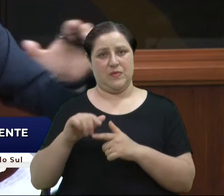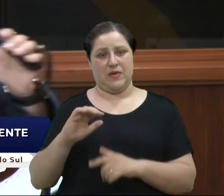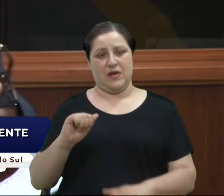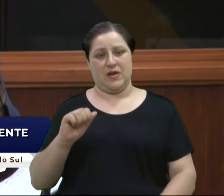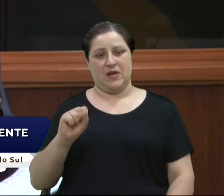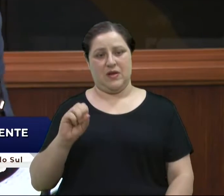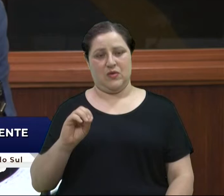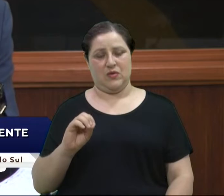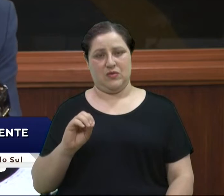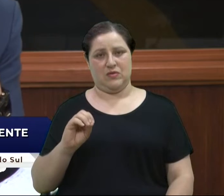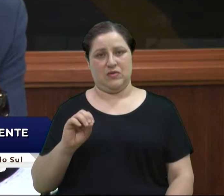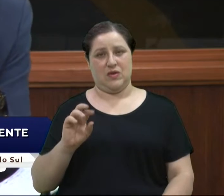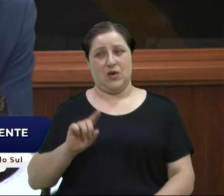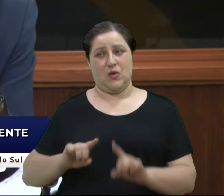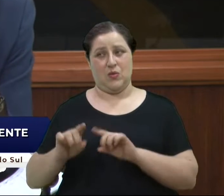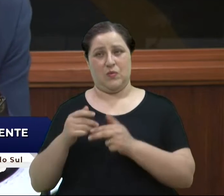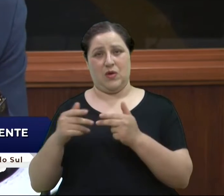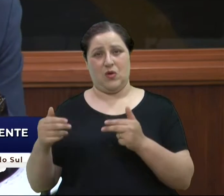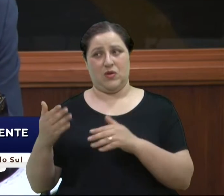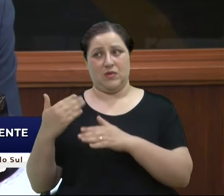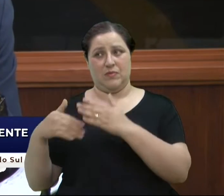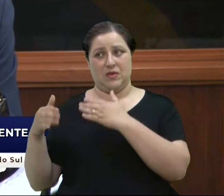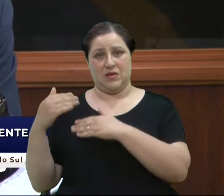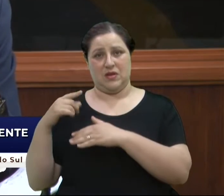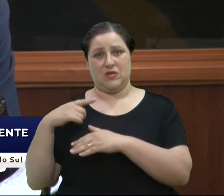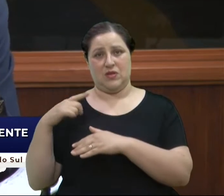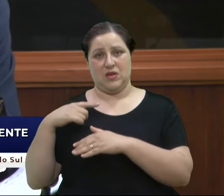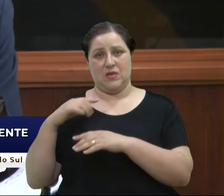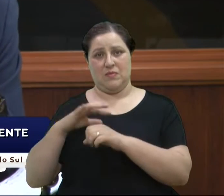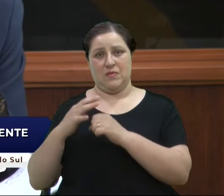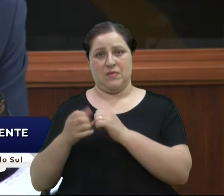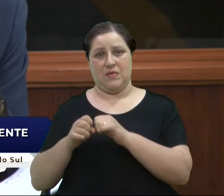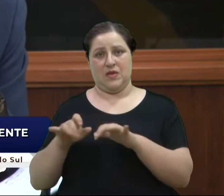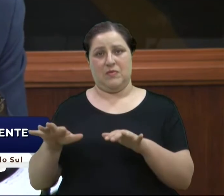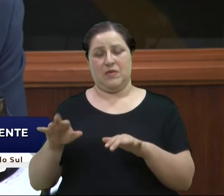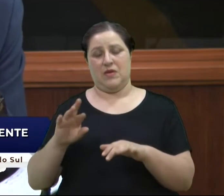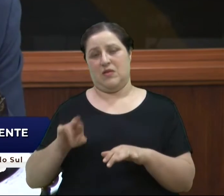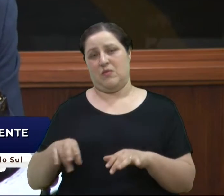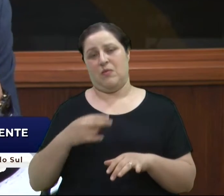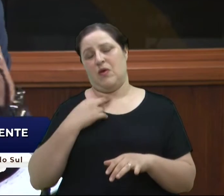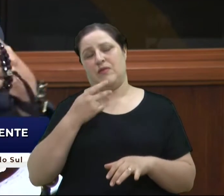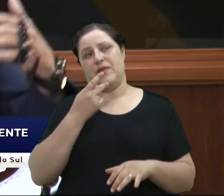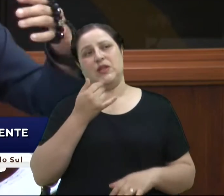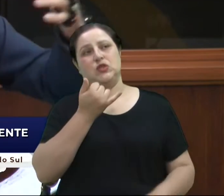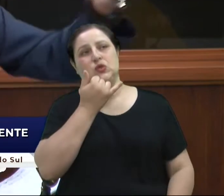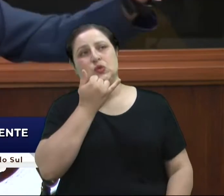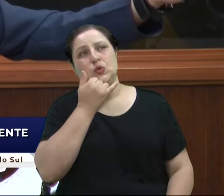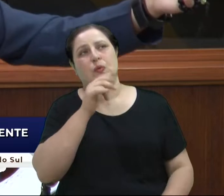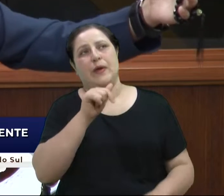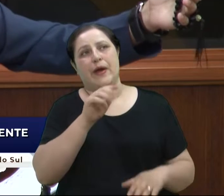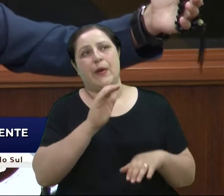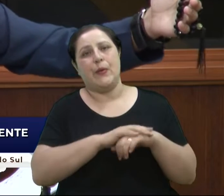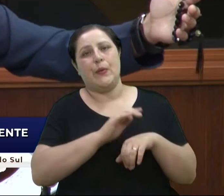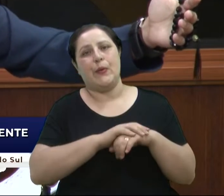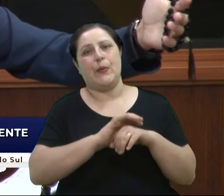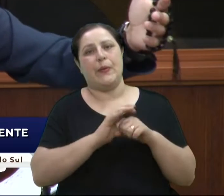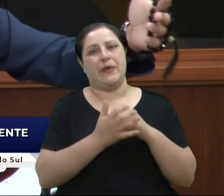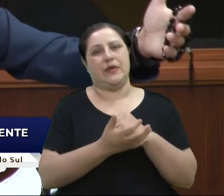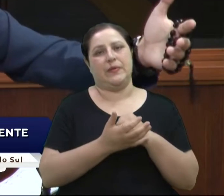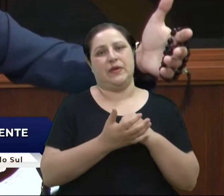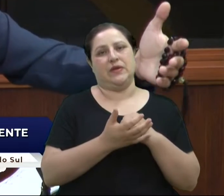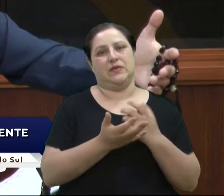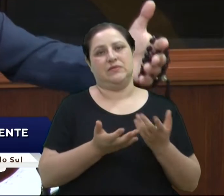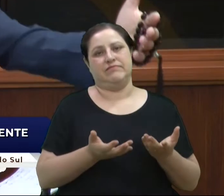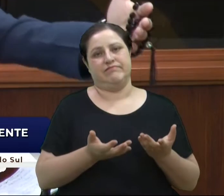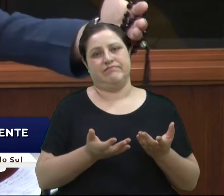lá no passado, mesmo com a pandemia, ela não pode servir de desculpa à pandemia, porque já existia antes, no passado, também essa